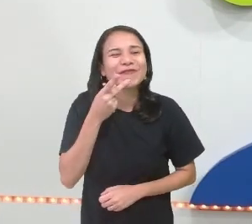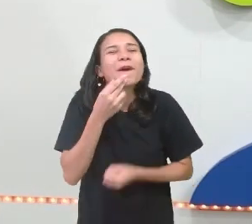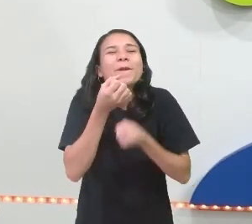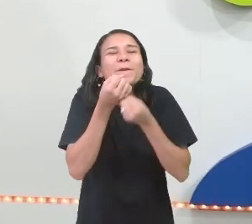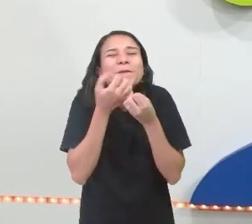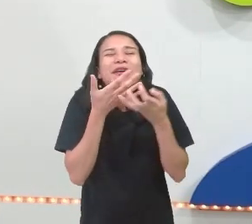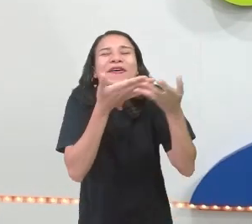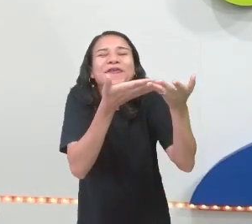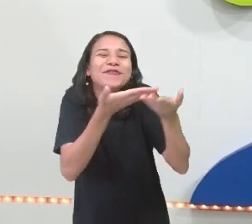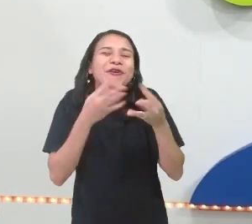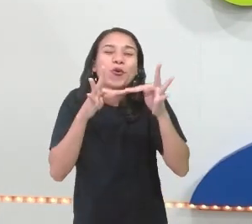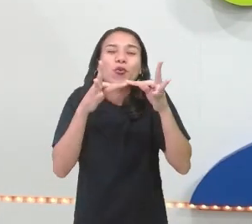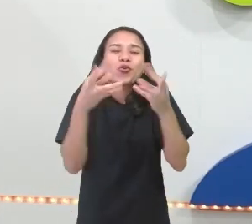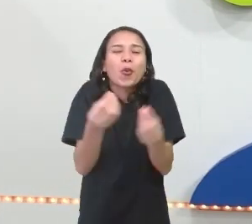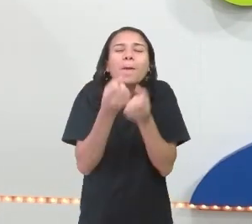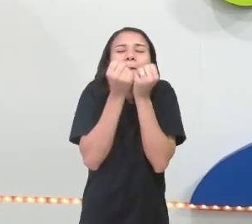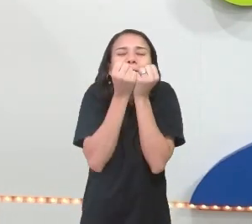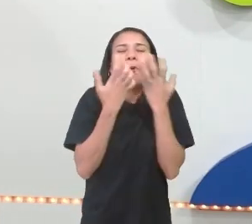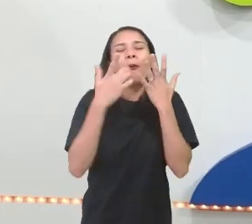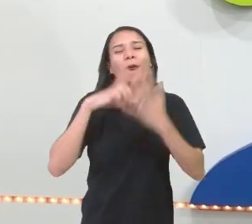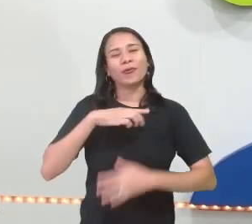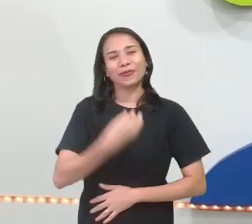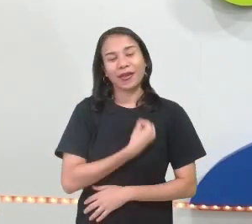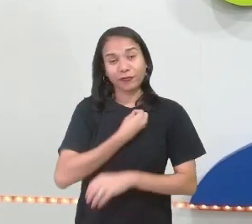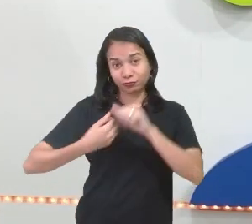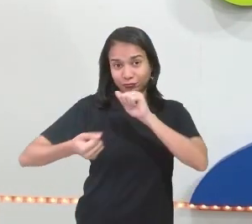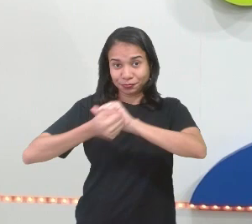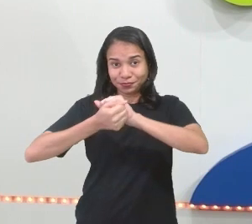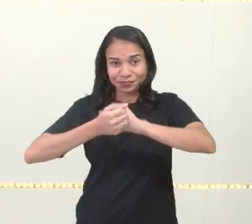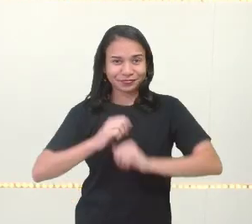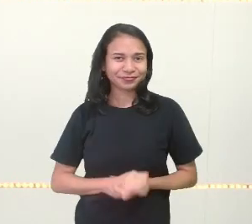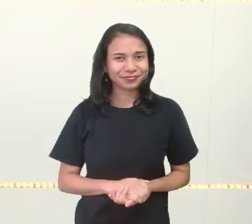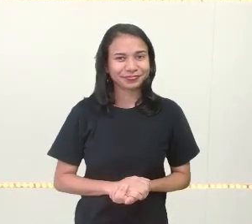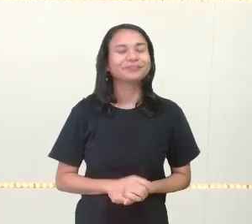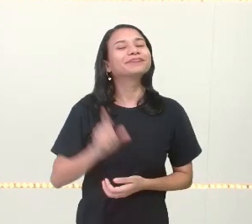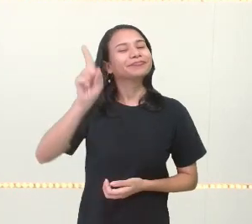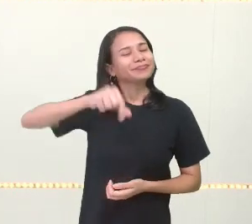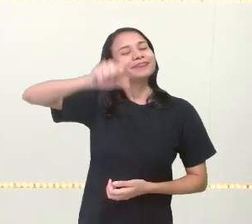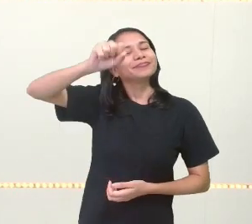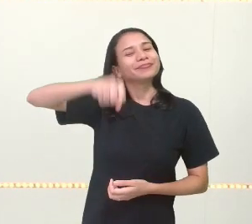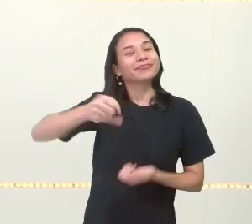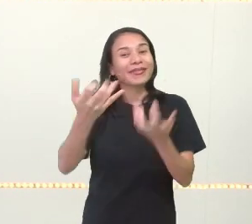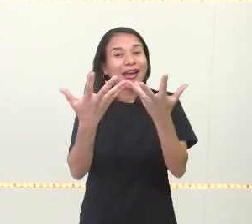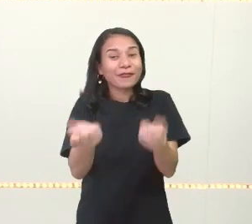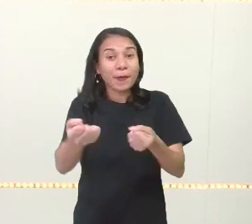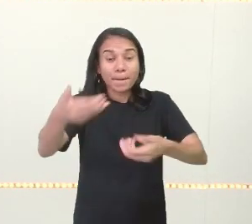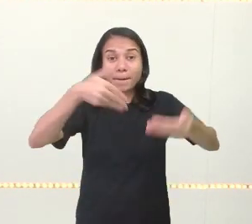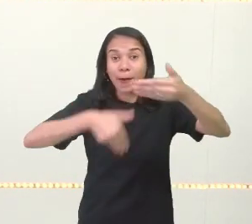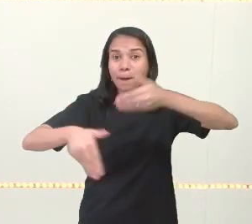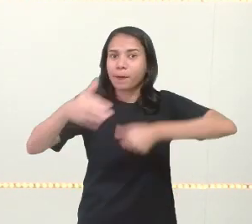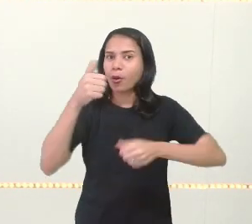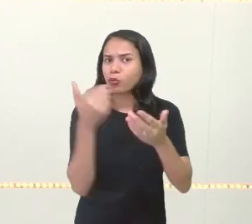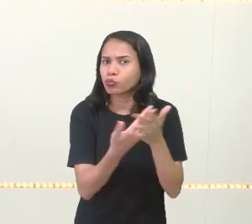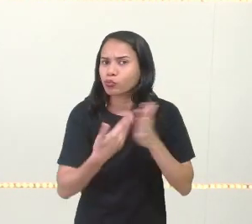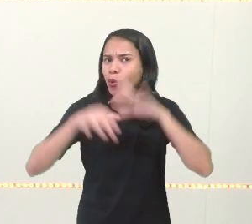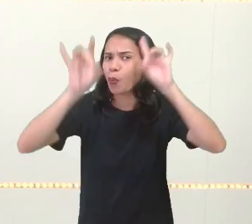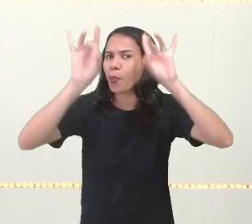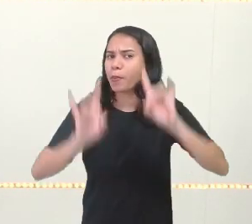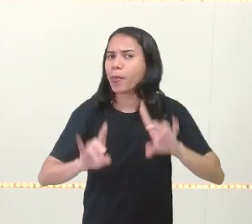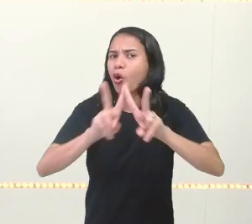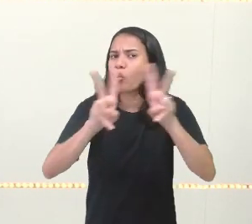Sejam muito bem-vindos. Bom demais estar com vocês mais uma vez. Isso, vamos participar de uma super aula hoje falando